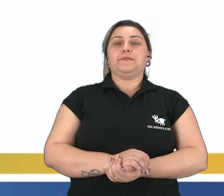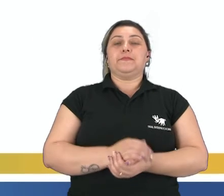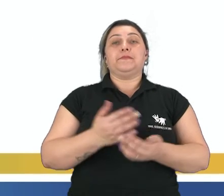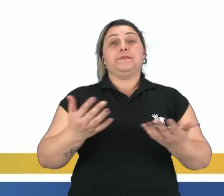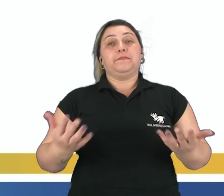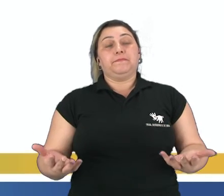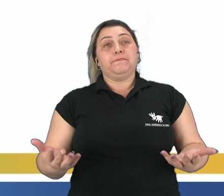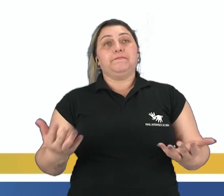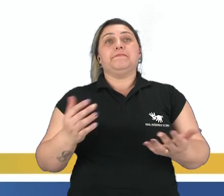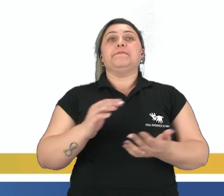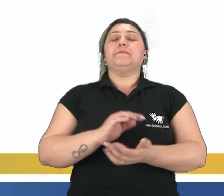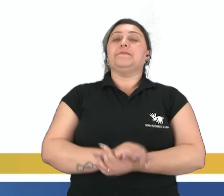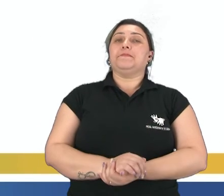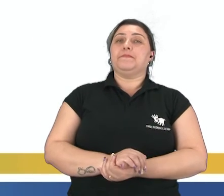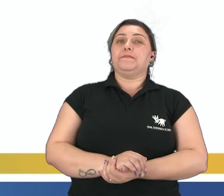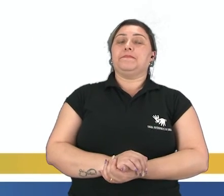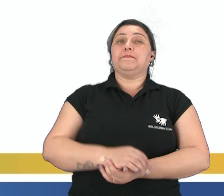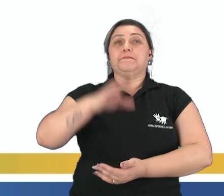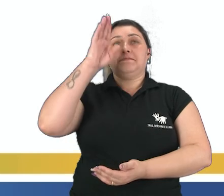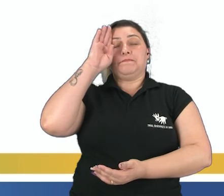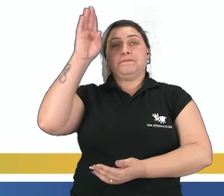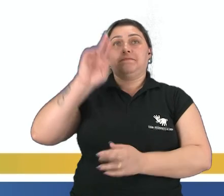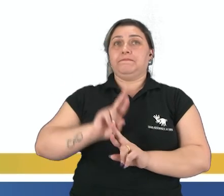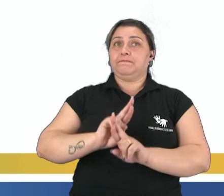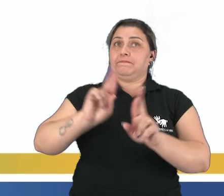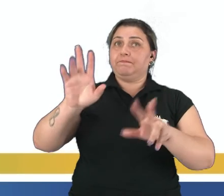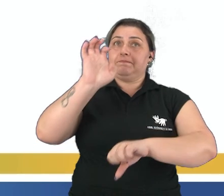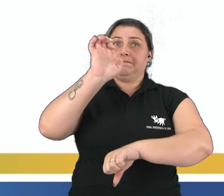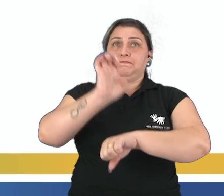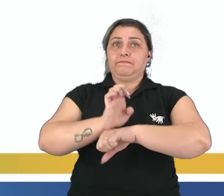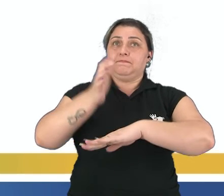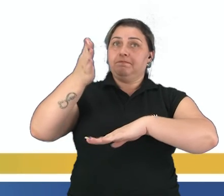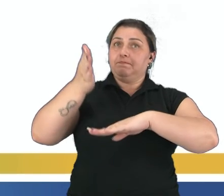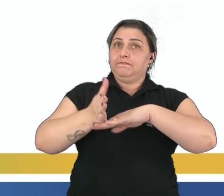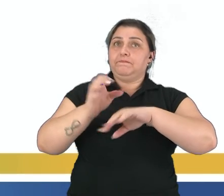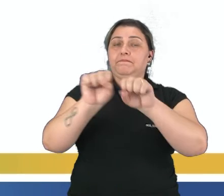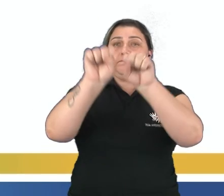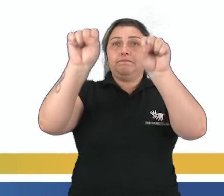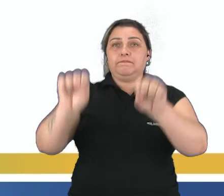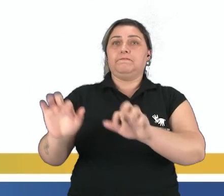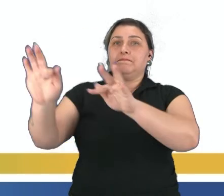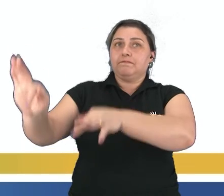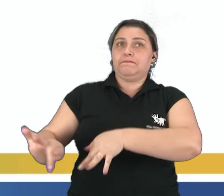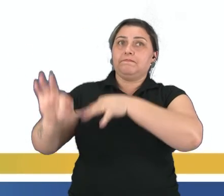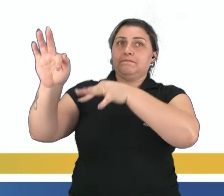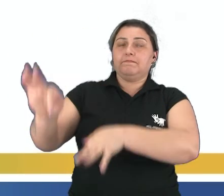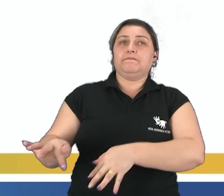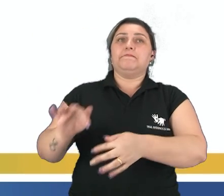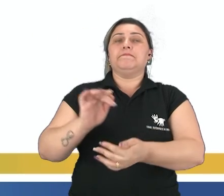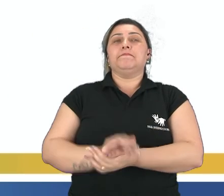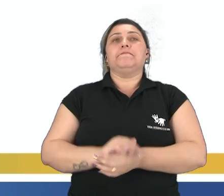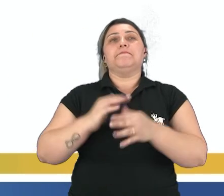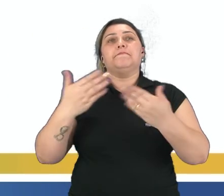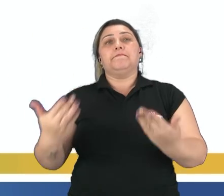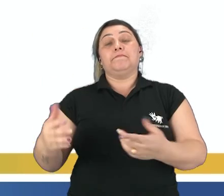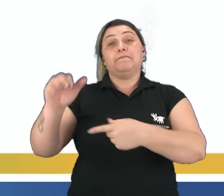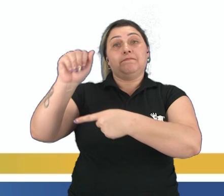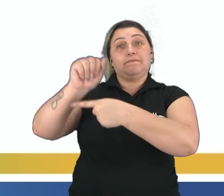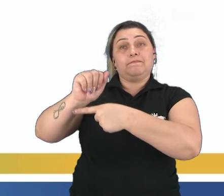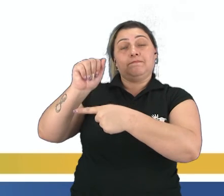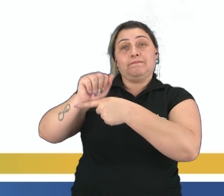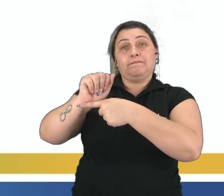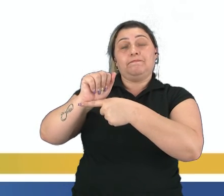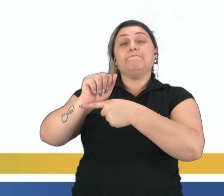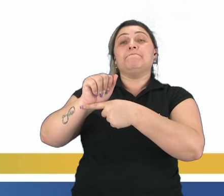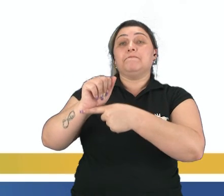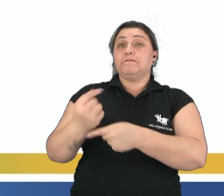período. Então, a principal diferença do Estado moderno para o sistema feudal é, logicamente, a